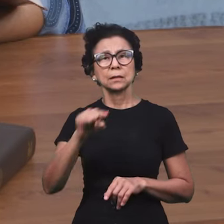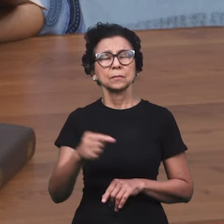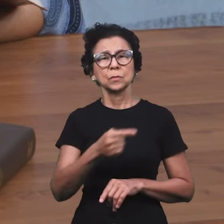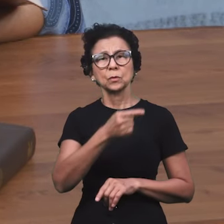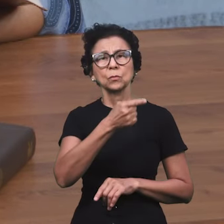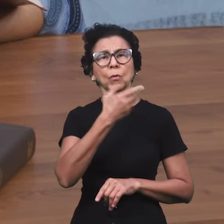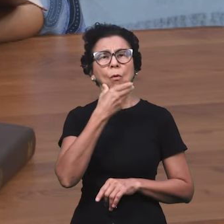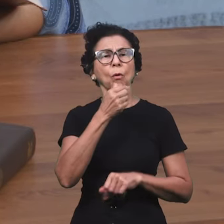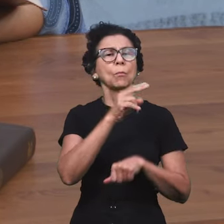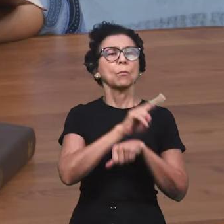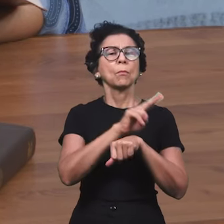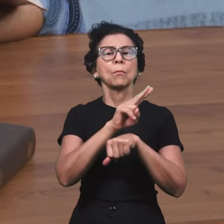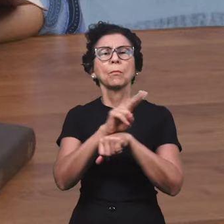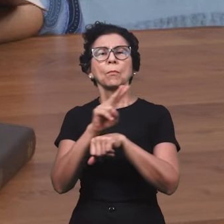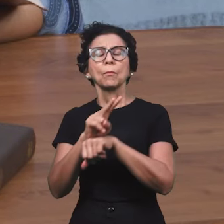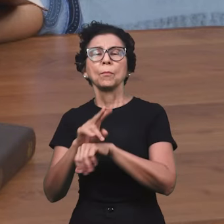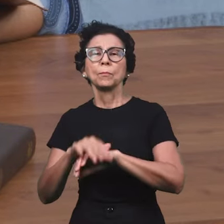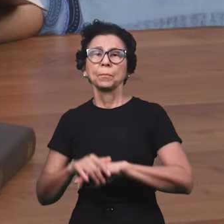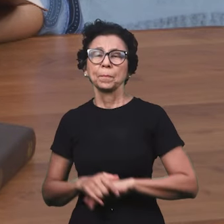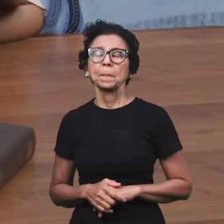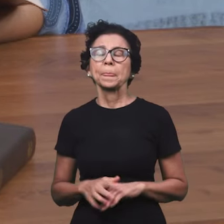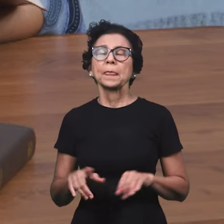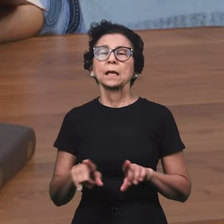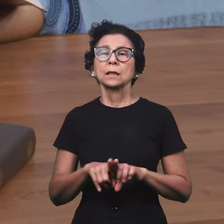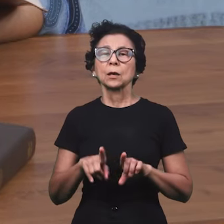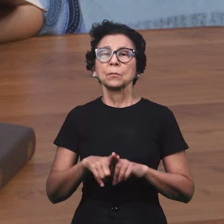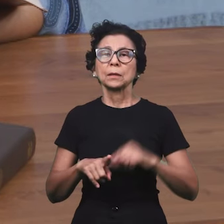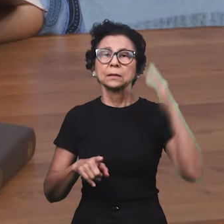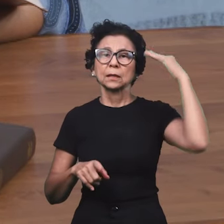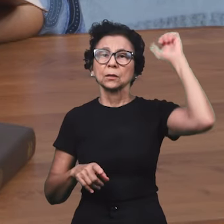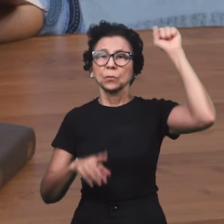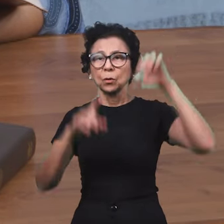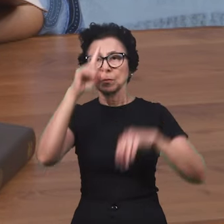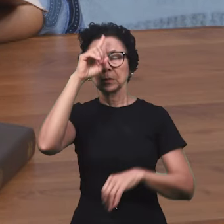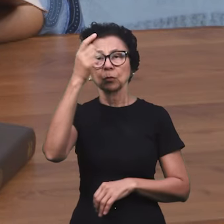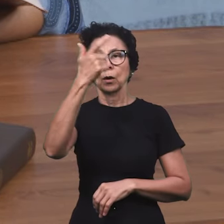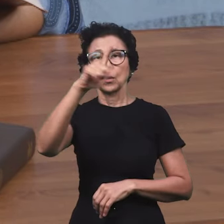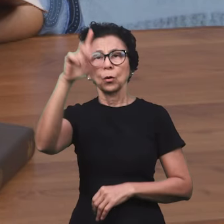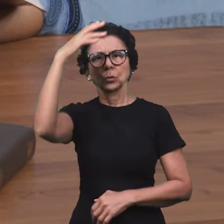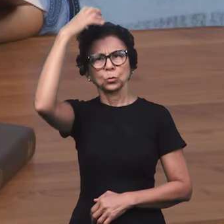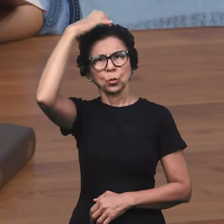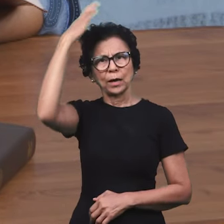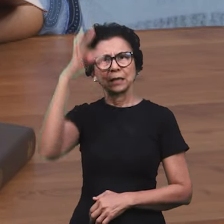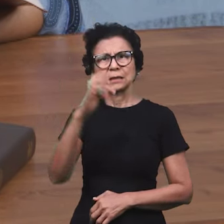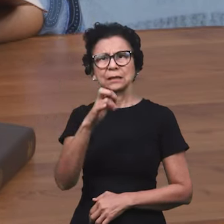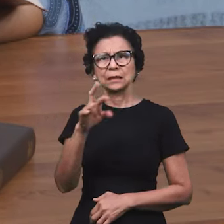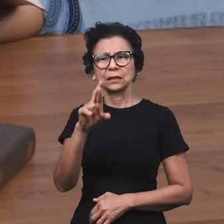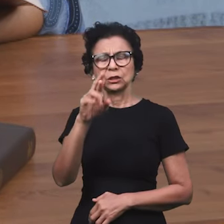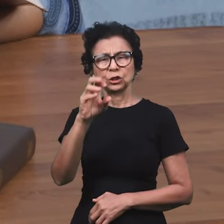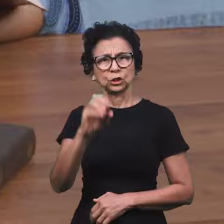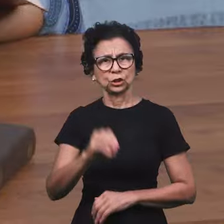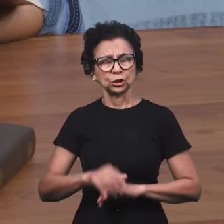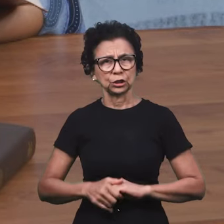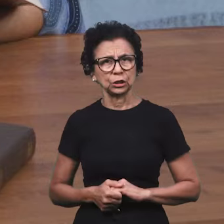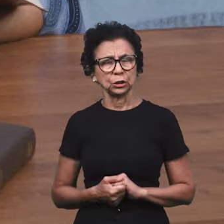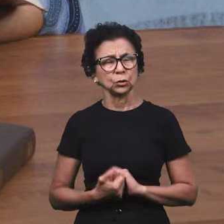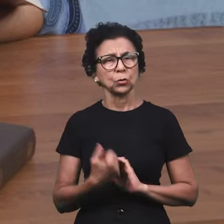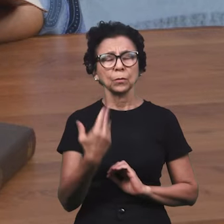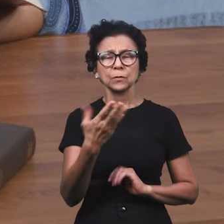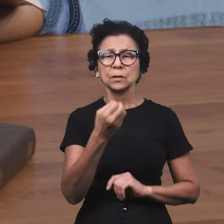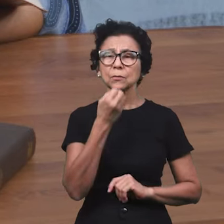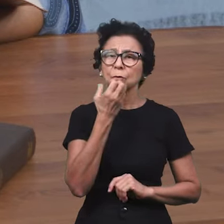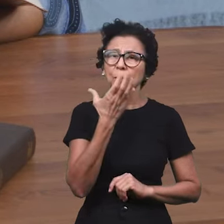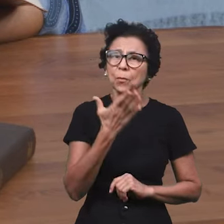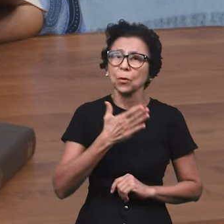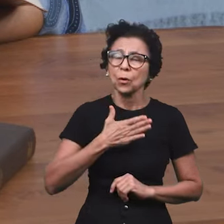eles. E Salomão enviou a Hirão, rei de Tiro, dizendo: Como usaste com Davi meu pai, e